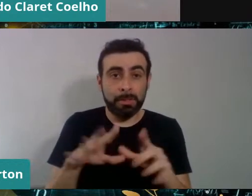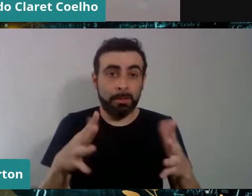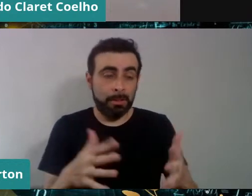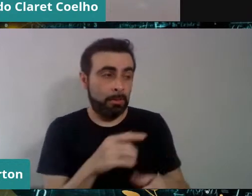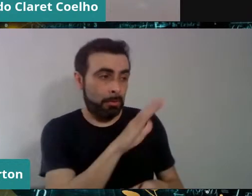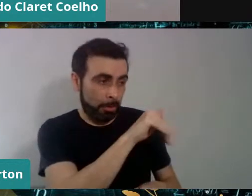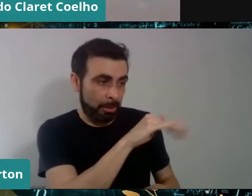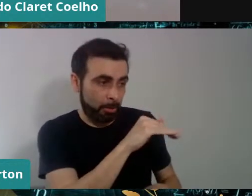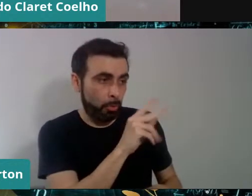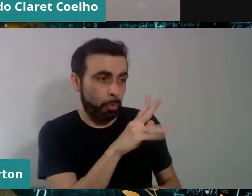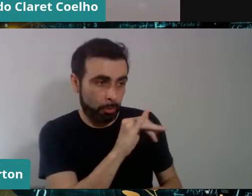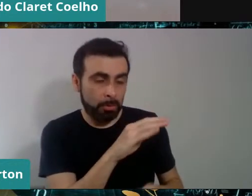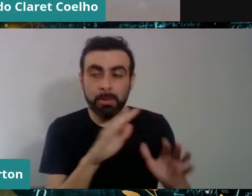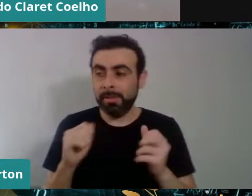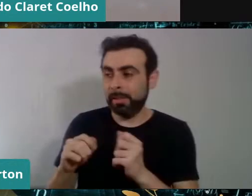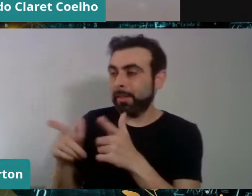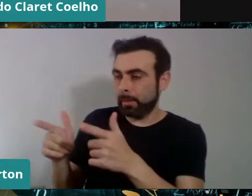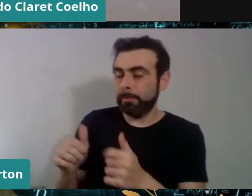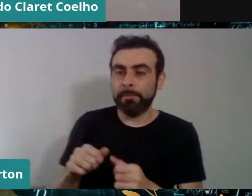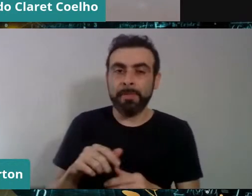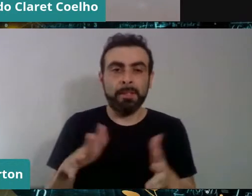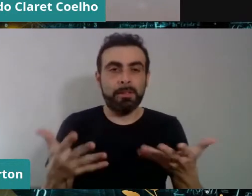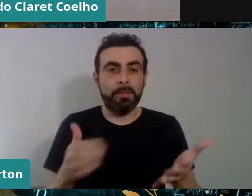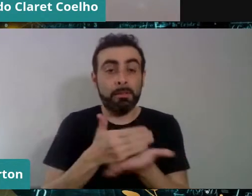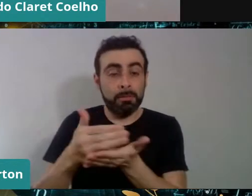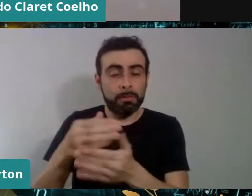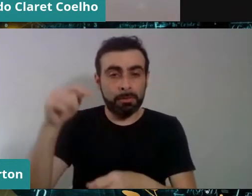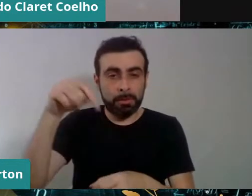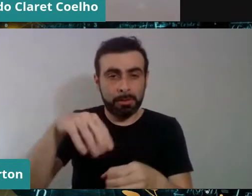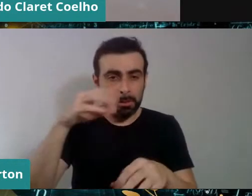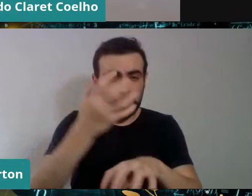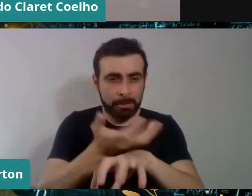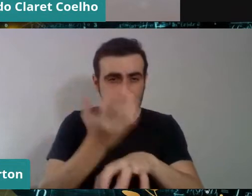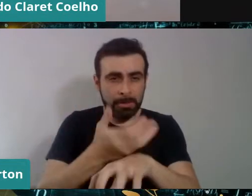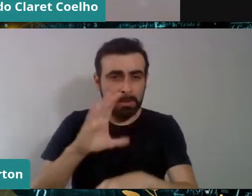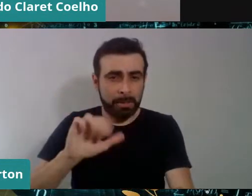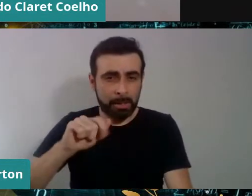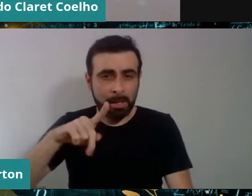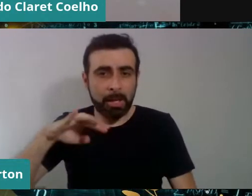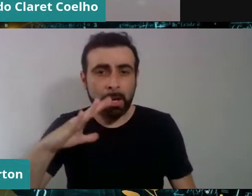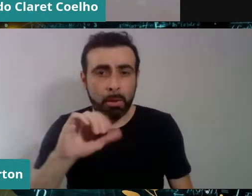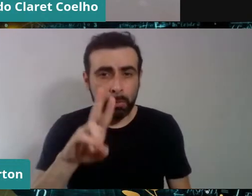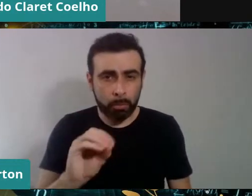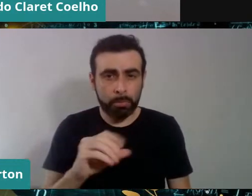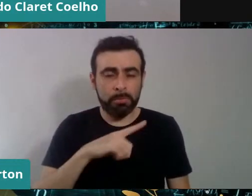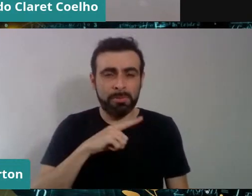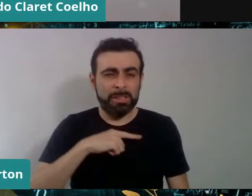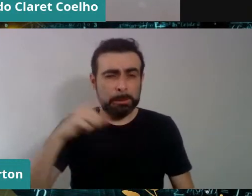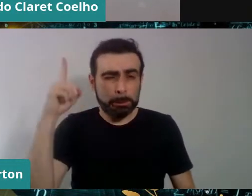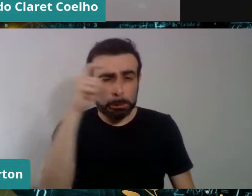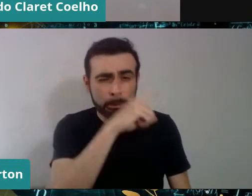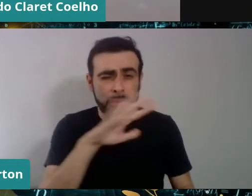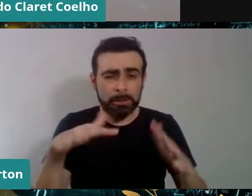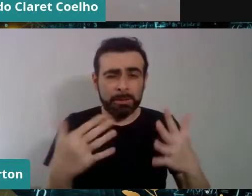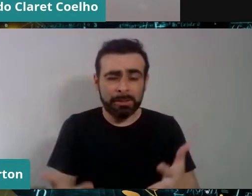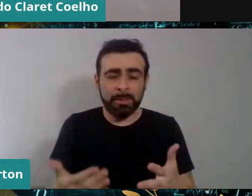cá, o conteúdo de cálculo que tinha no ensino médio foi tirado, então dificultou mais ainda, né? Então, a gente vem procurou